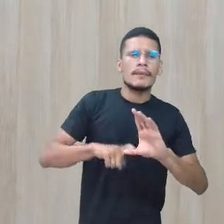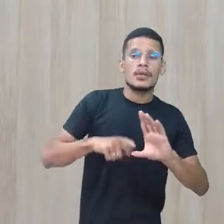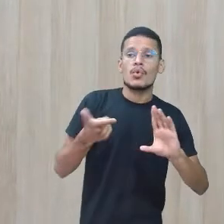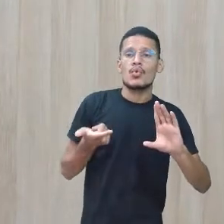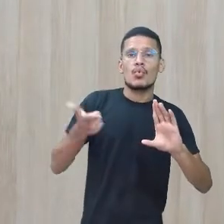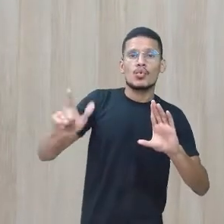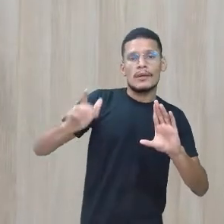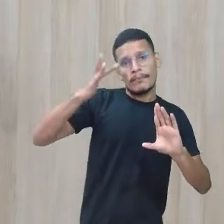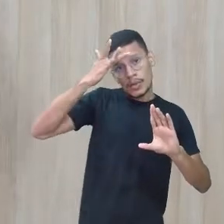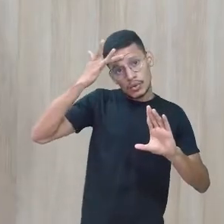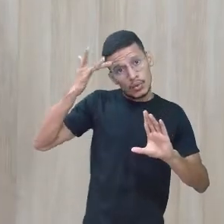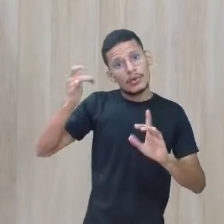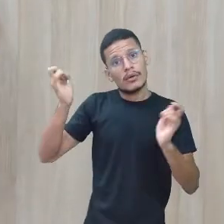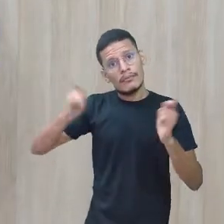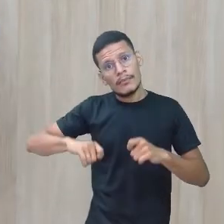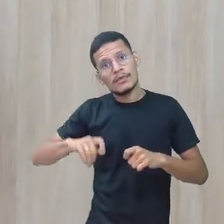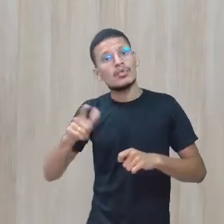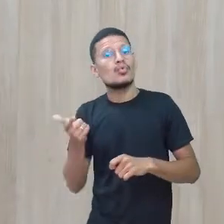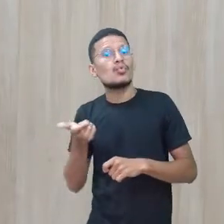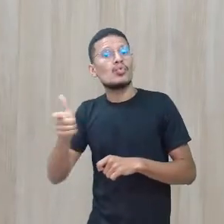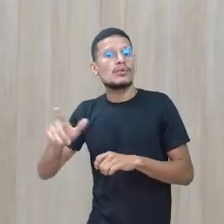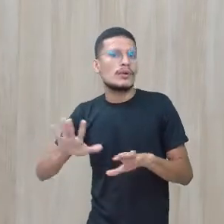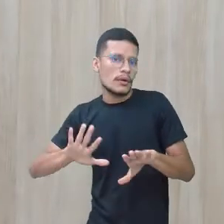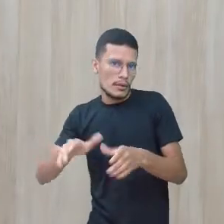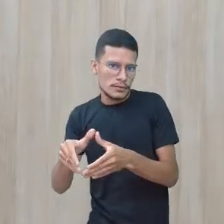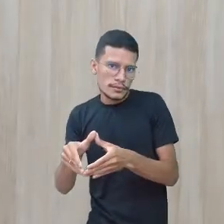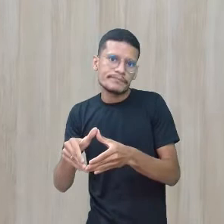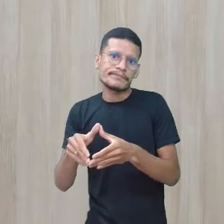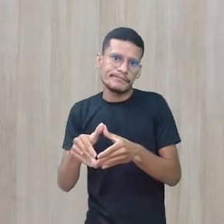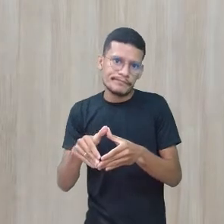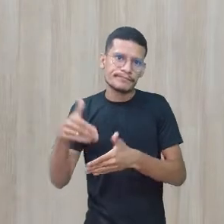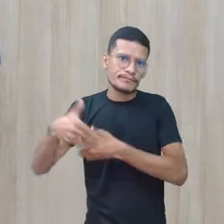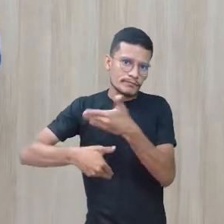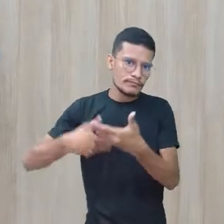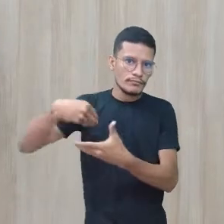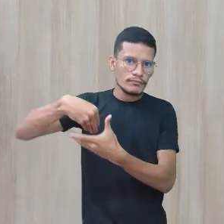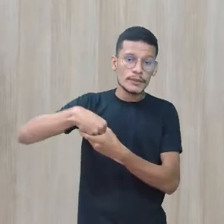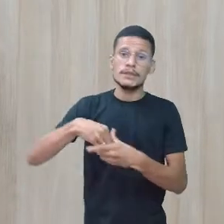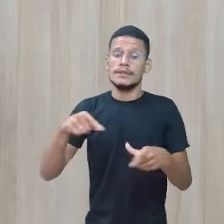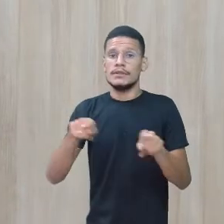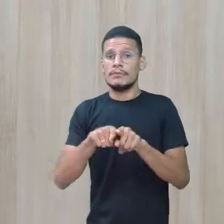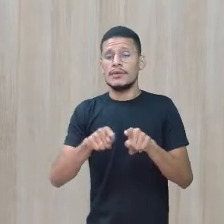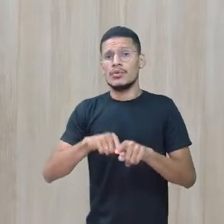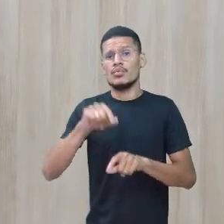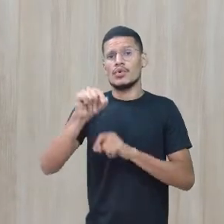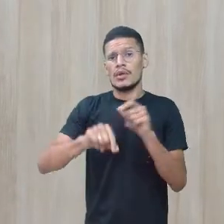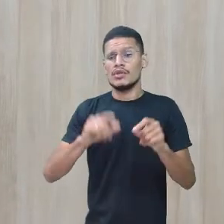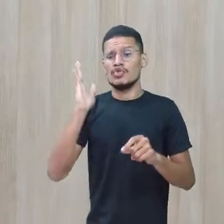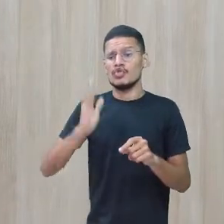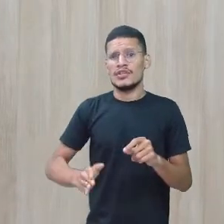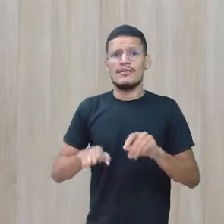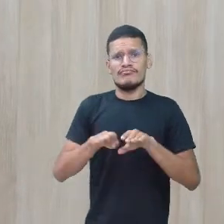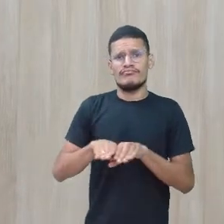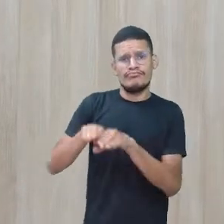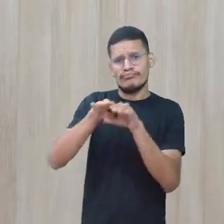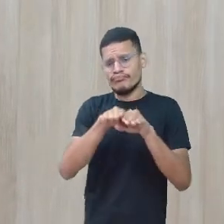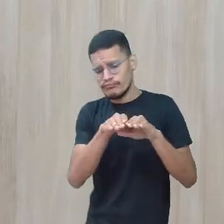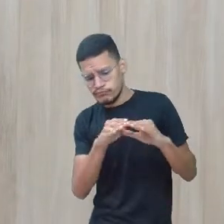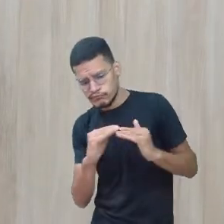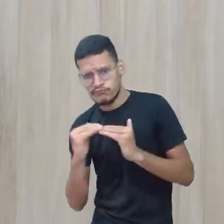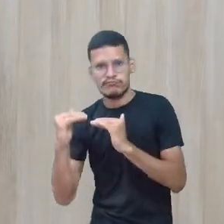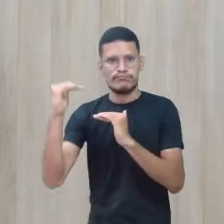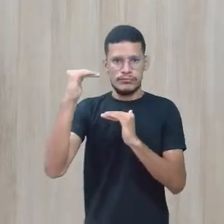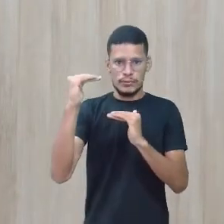outra pessoa que pertencia a uma outra classe, né, e que estava em um padrão social acima do